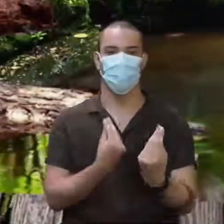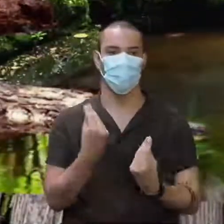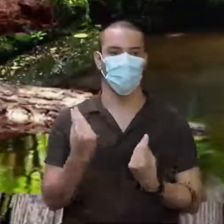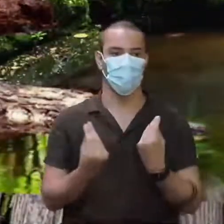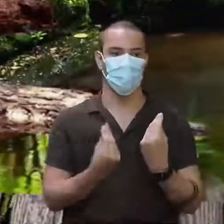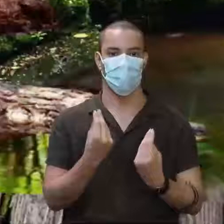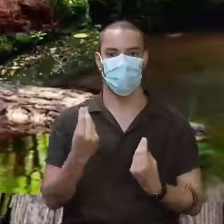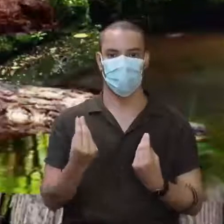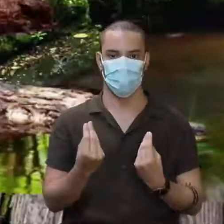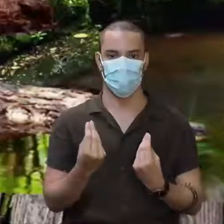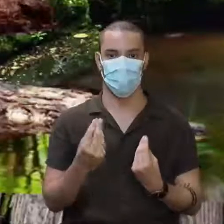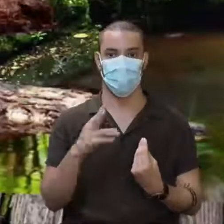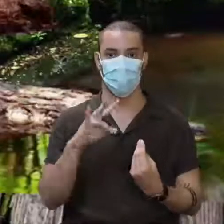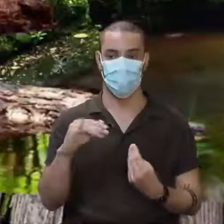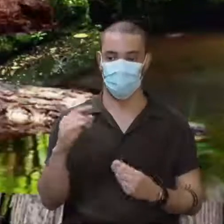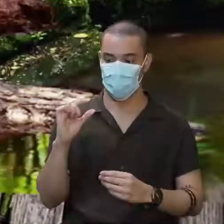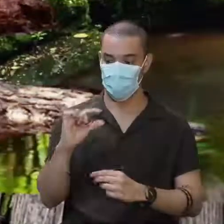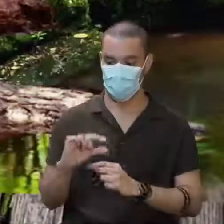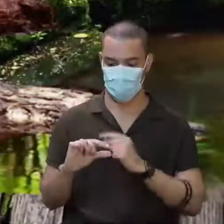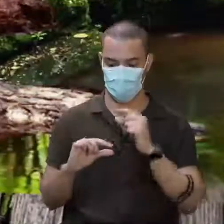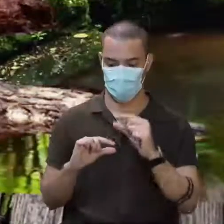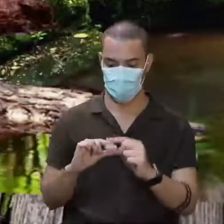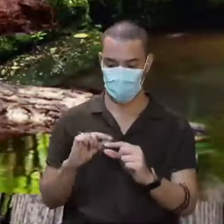de forma gradativa.